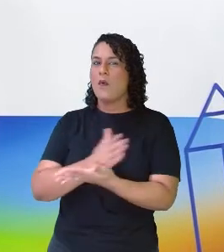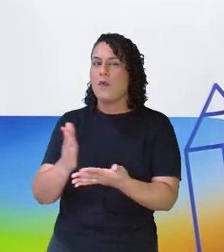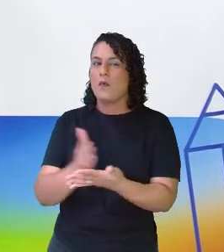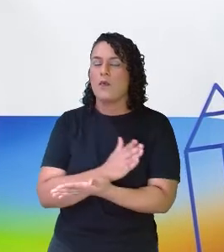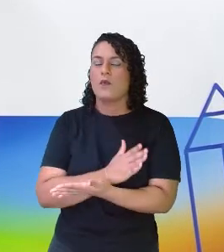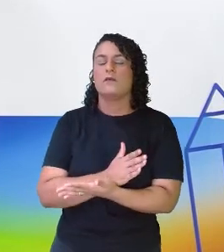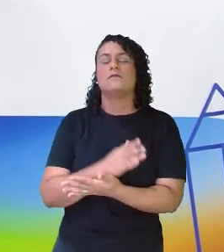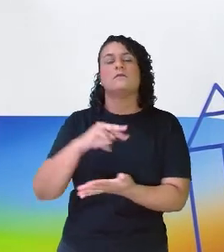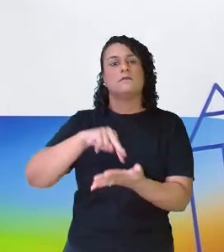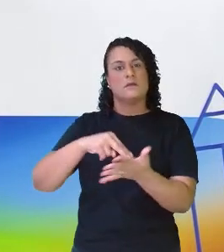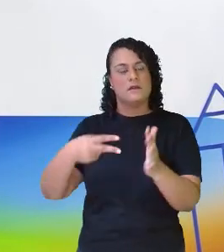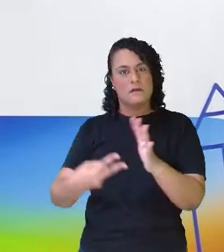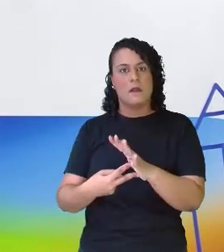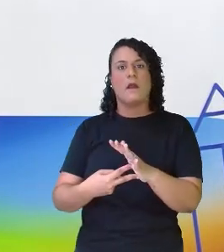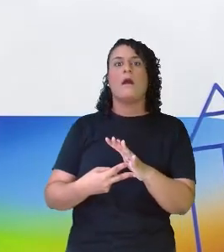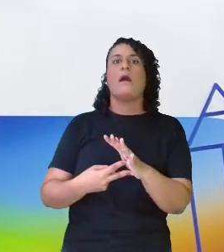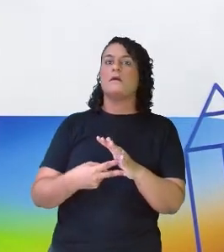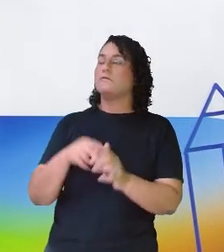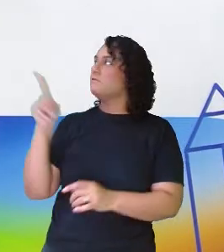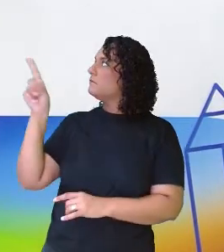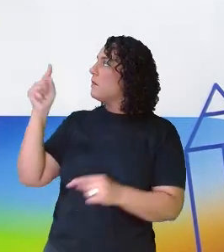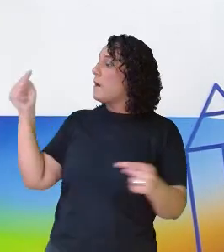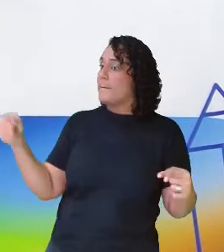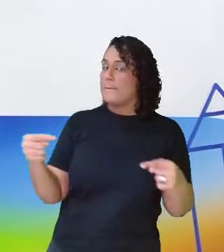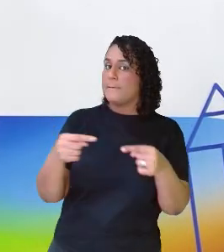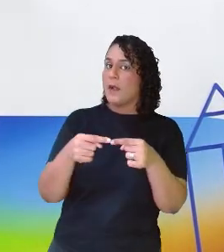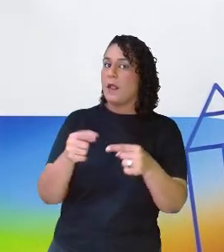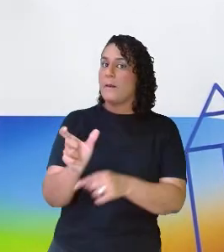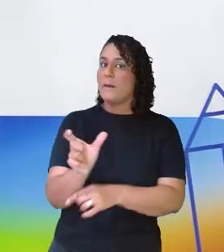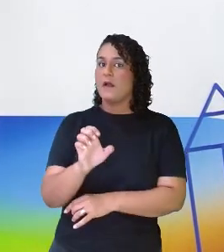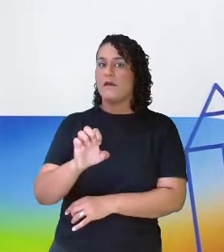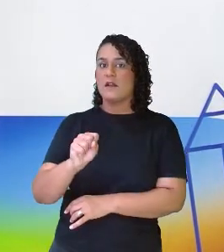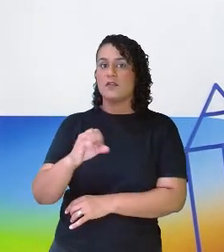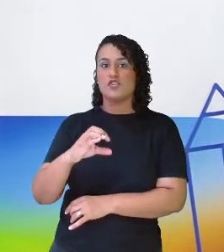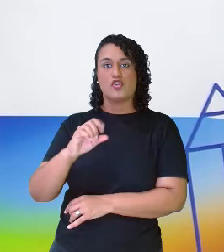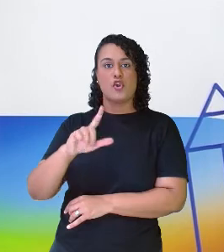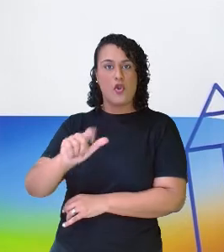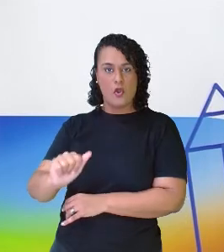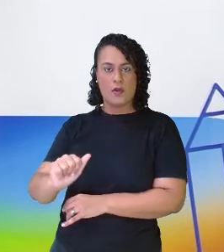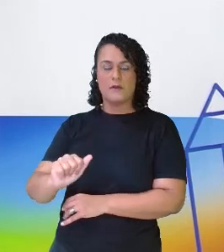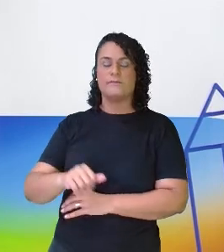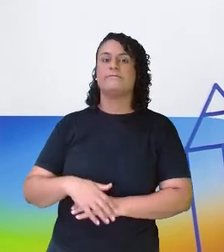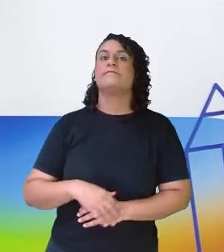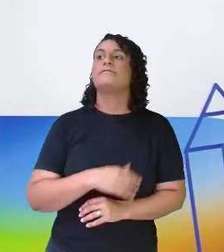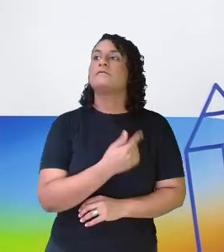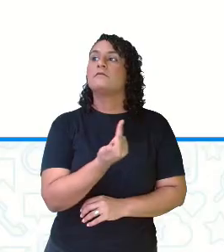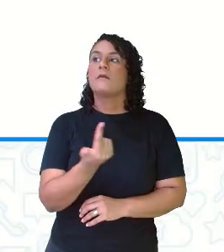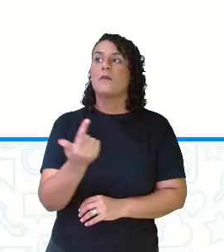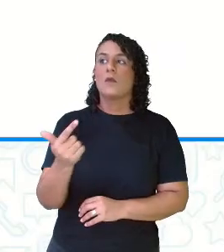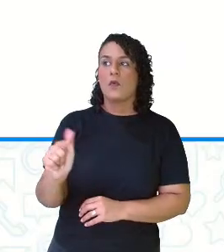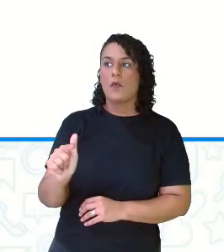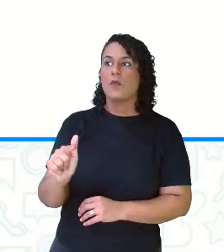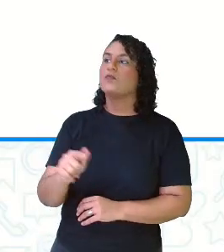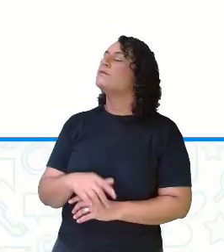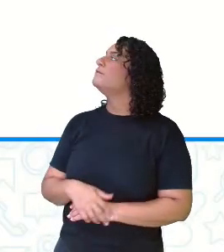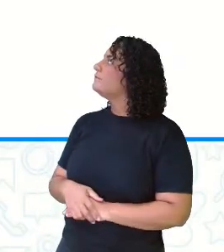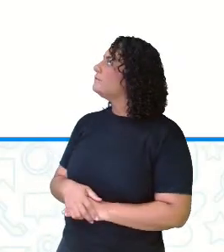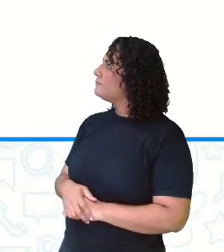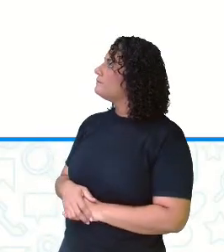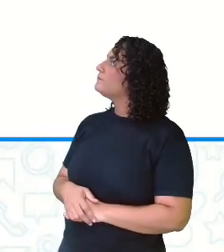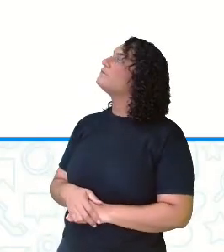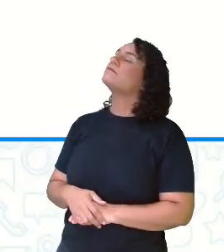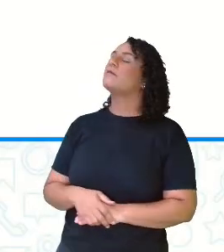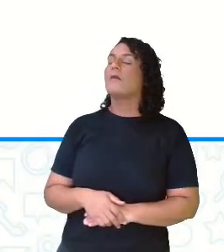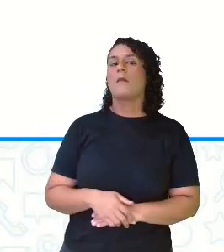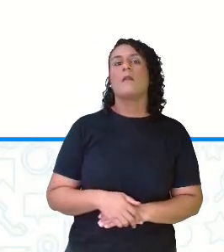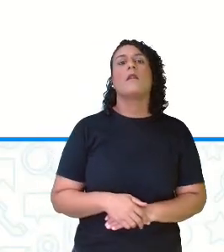for falar da escola. E tem mais, ó. Outro aqui que eu trouxe, ó. Outro verbete aqui, o mesmo, que é escola,